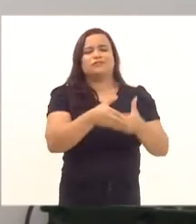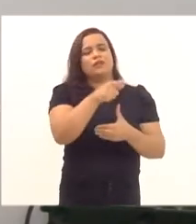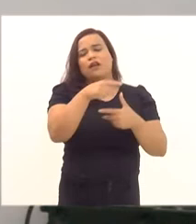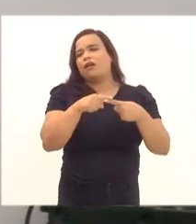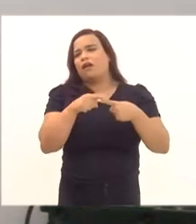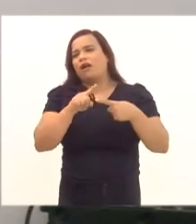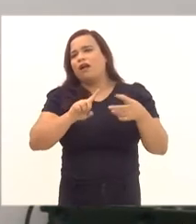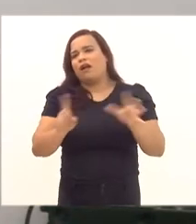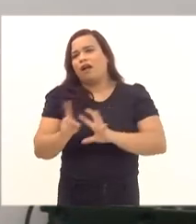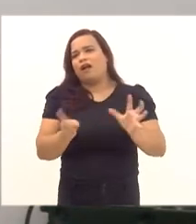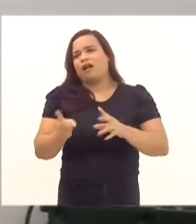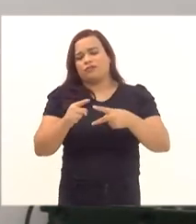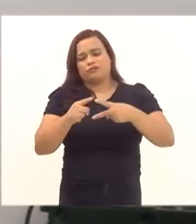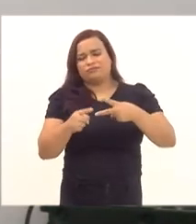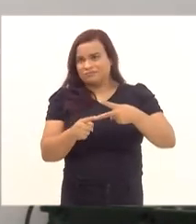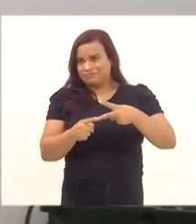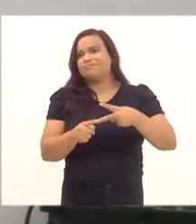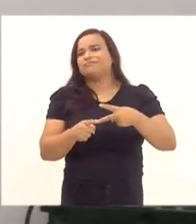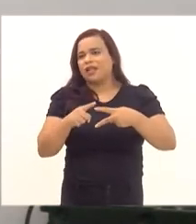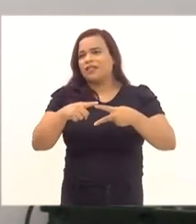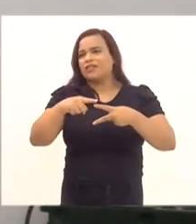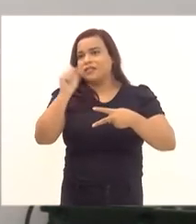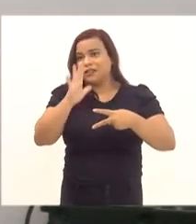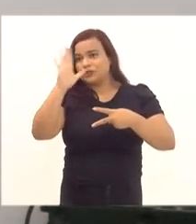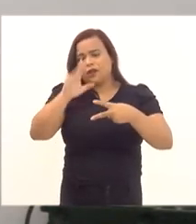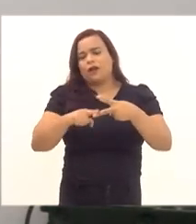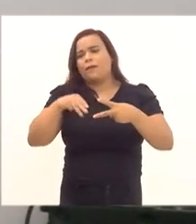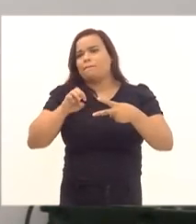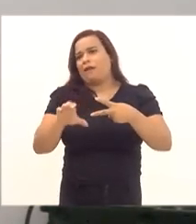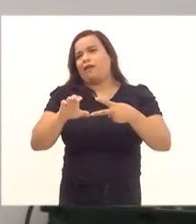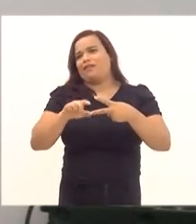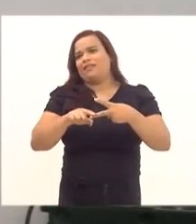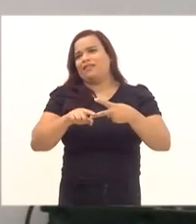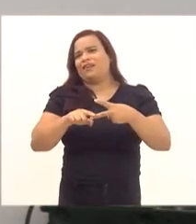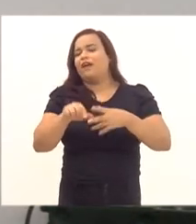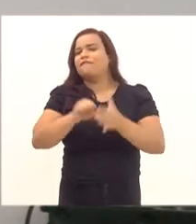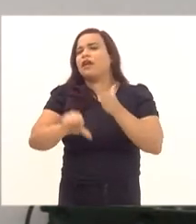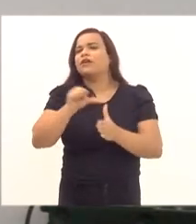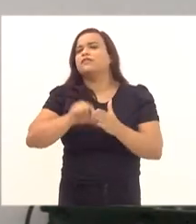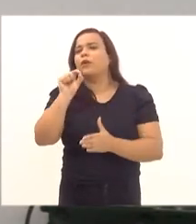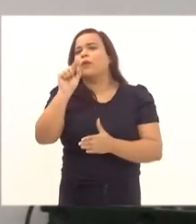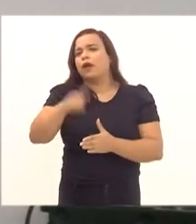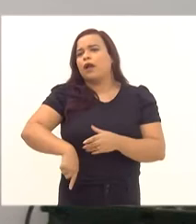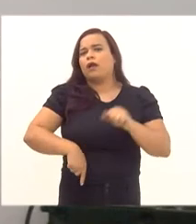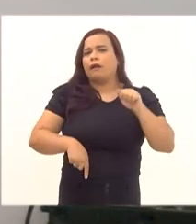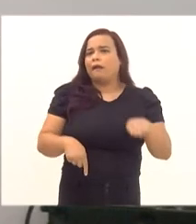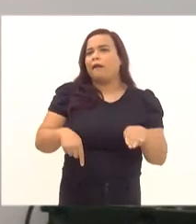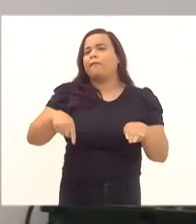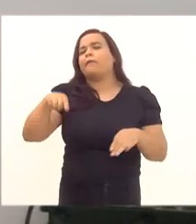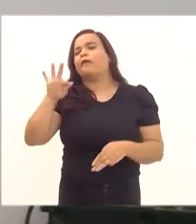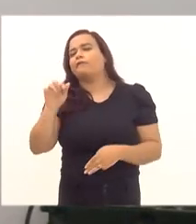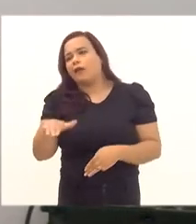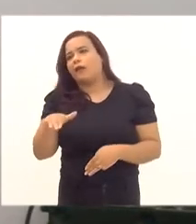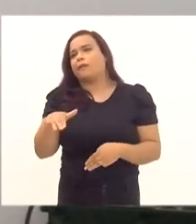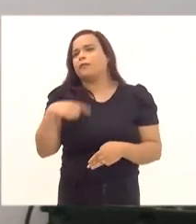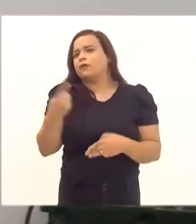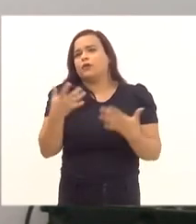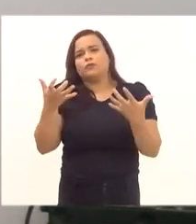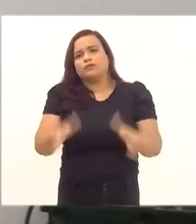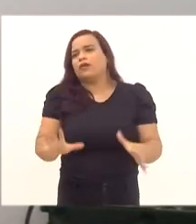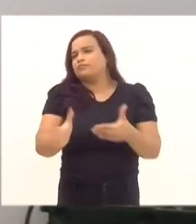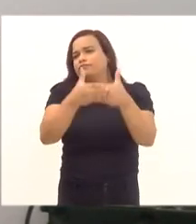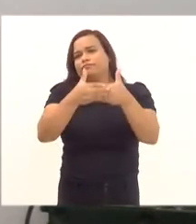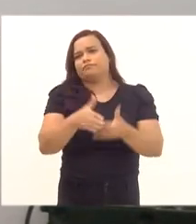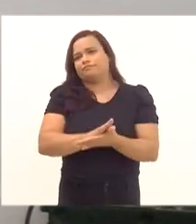que que acabem com a rádio MEC nas suas versões da MFM e nós temos uma luta muito grande e essa luta